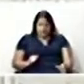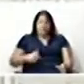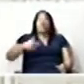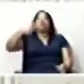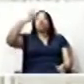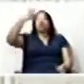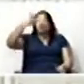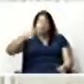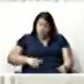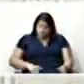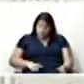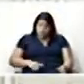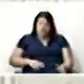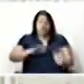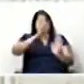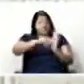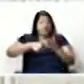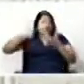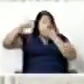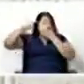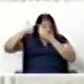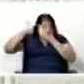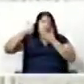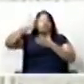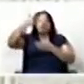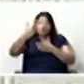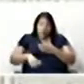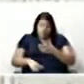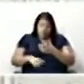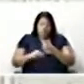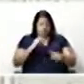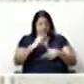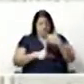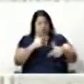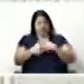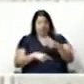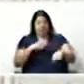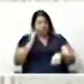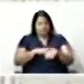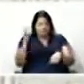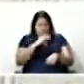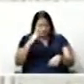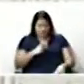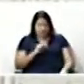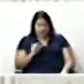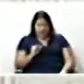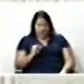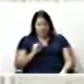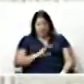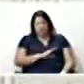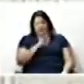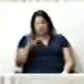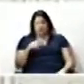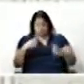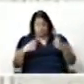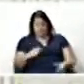mesmo processo, um sequestro relâmpago, saindo do pronto-socorro do Balneário São